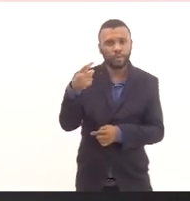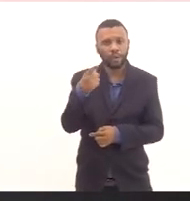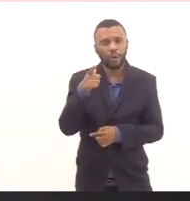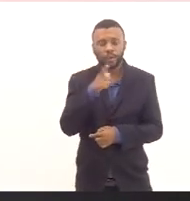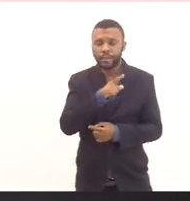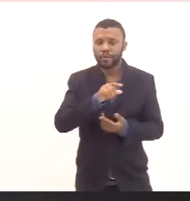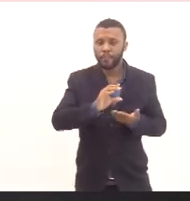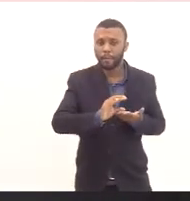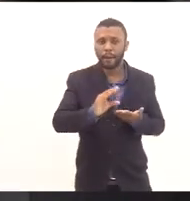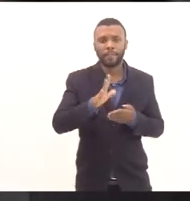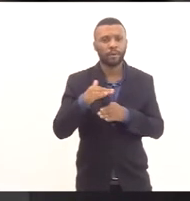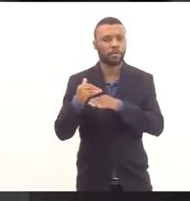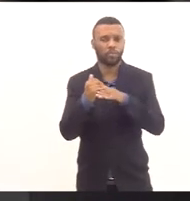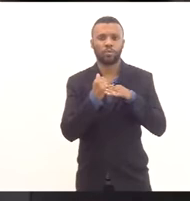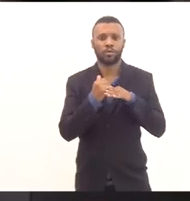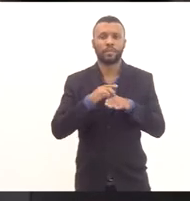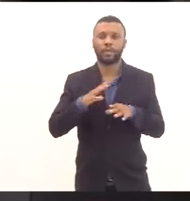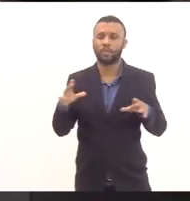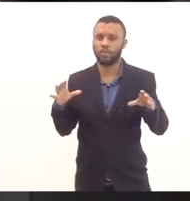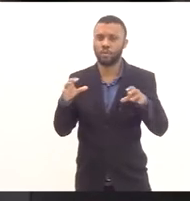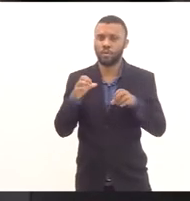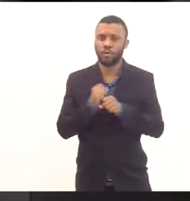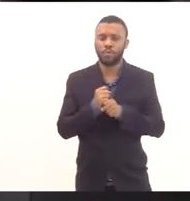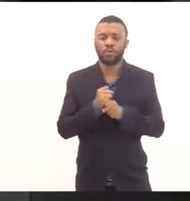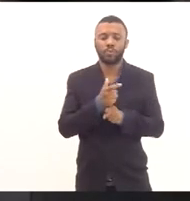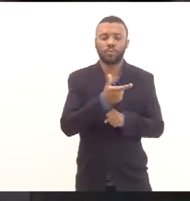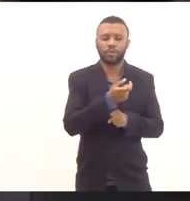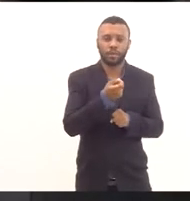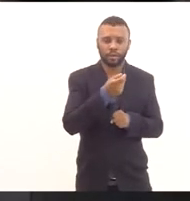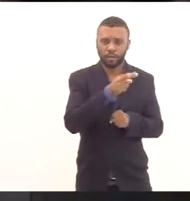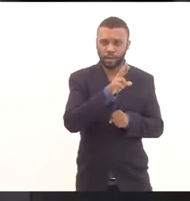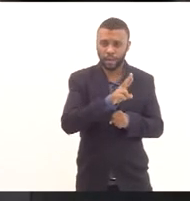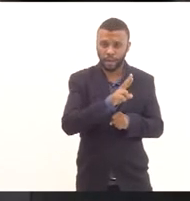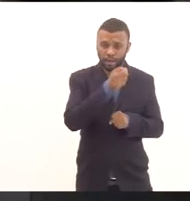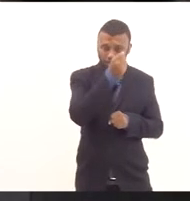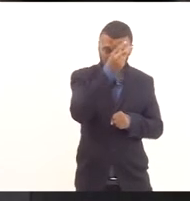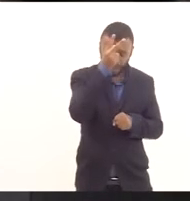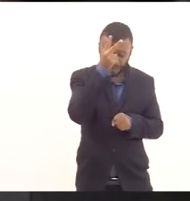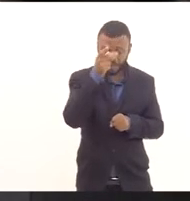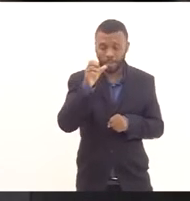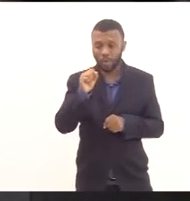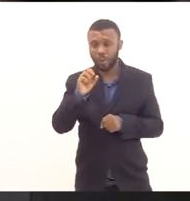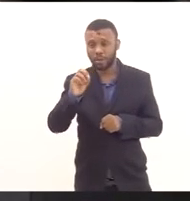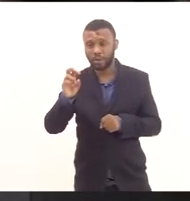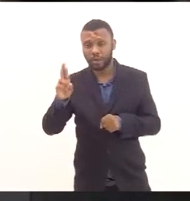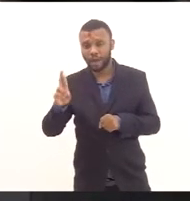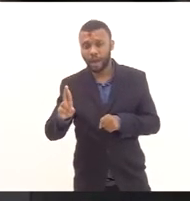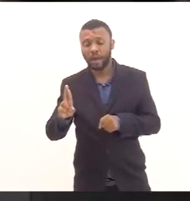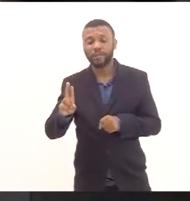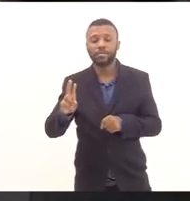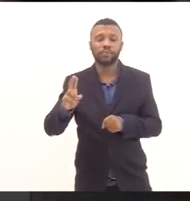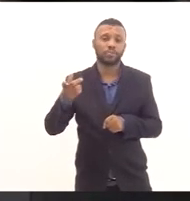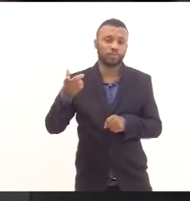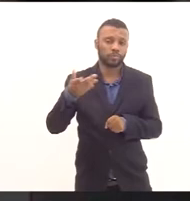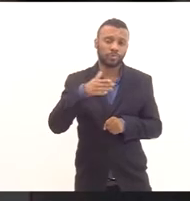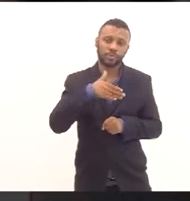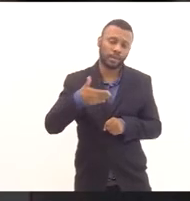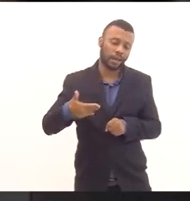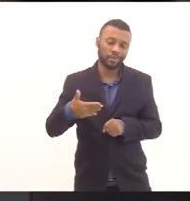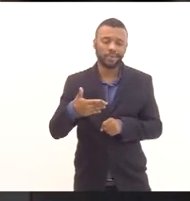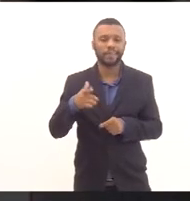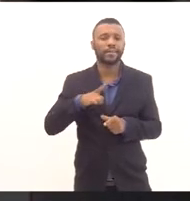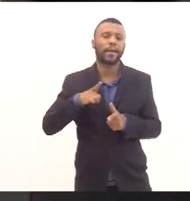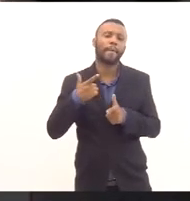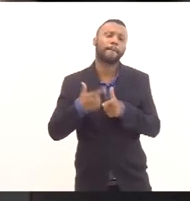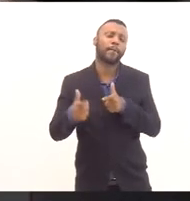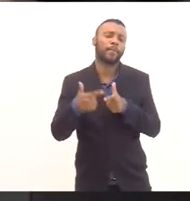único e tirar essa opção charge estados e achar de município que causa muito problema pro cidadão que tá precisando então a gente tá tentando fazer